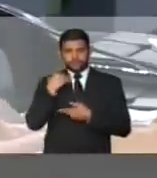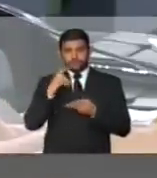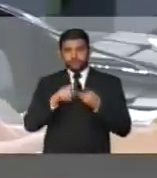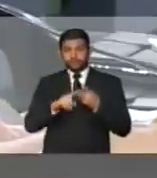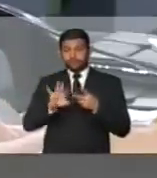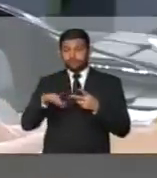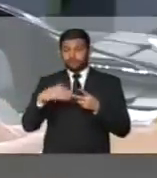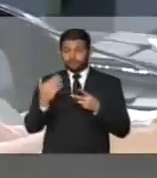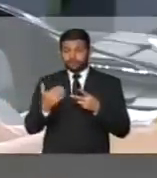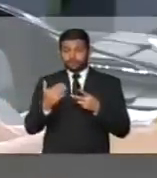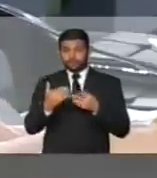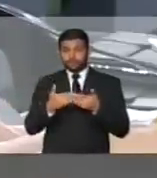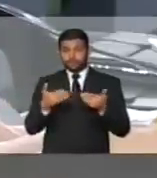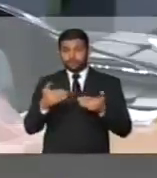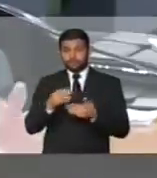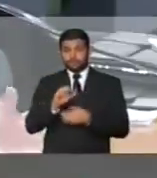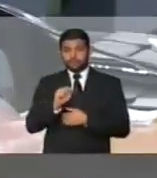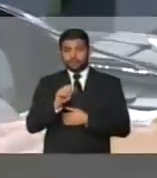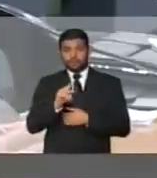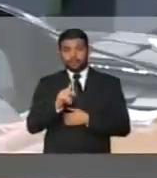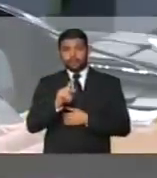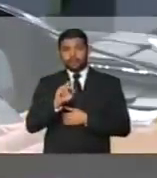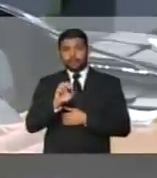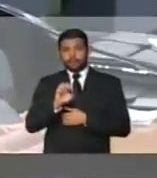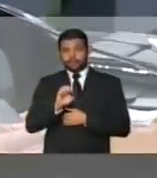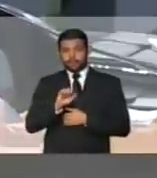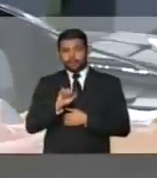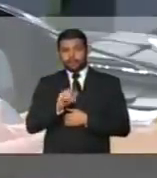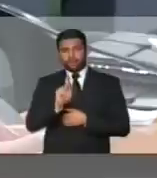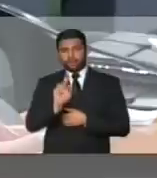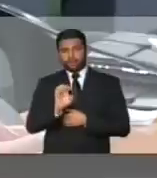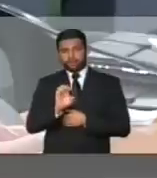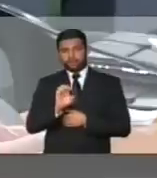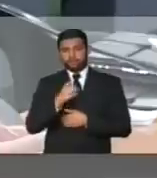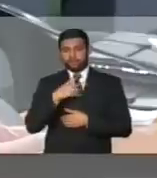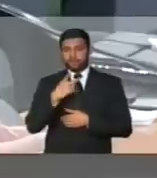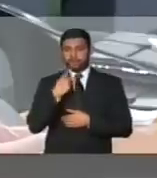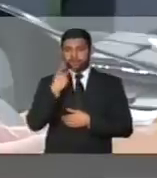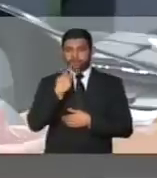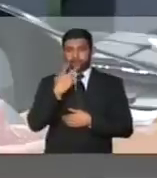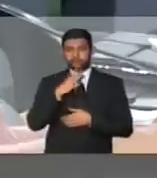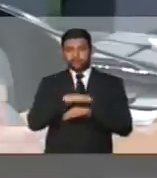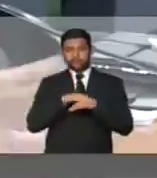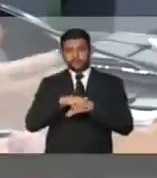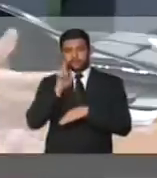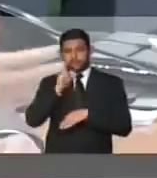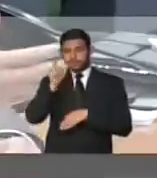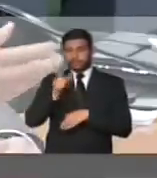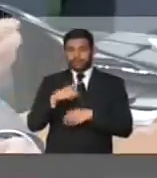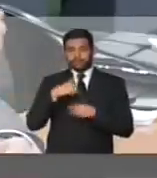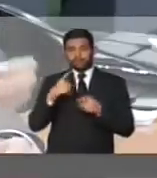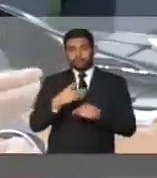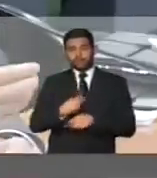aqui, senhor Ike, nós gostaríamos somente de esclarecer com Vossa Senhoria, porque existem